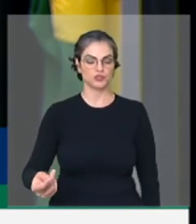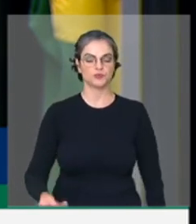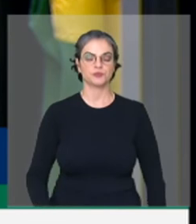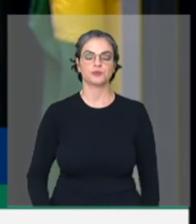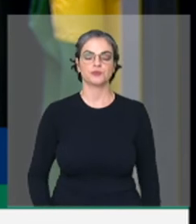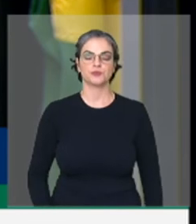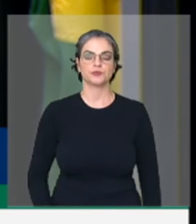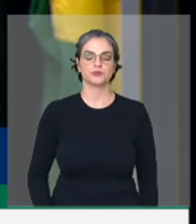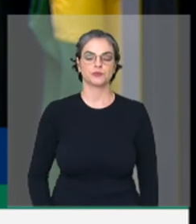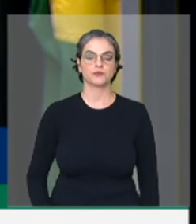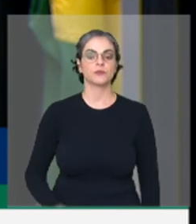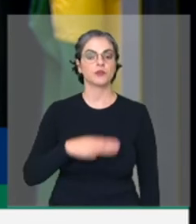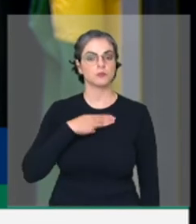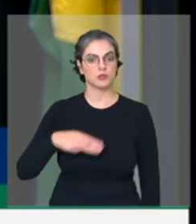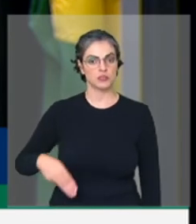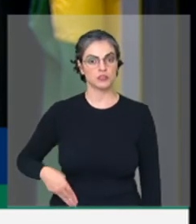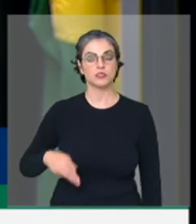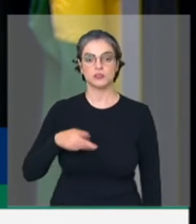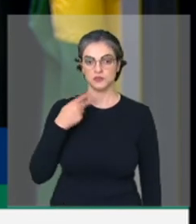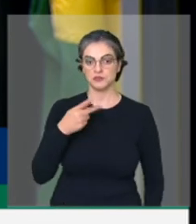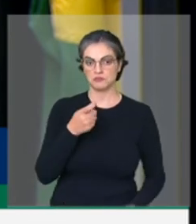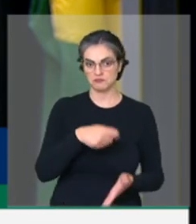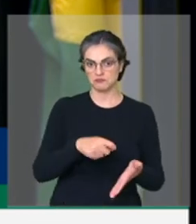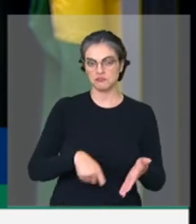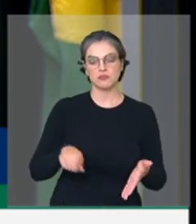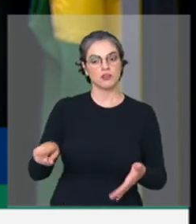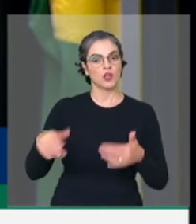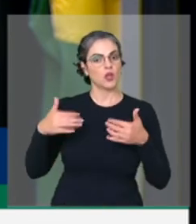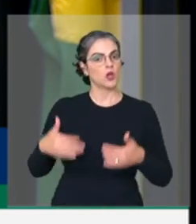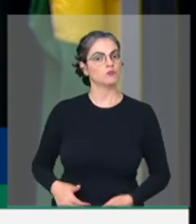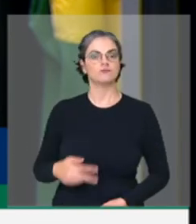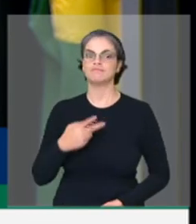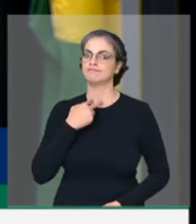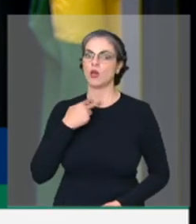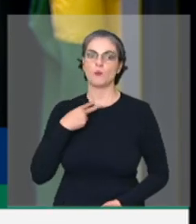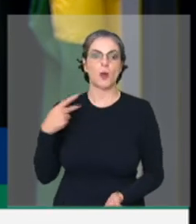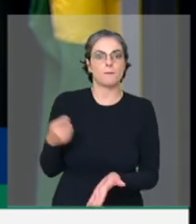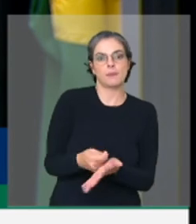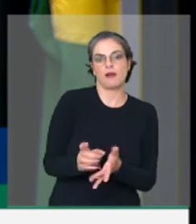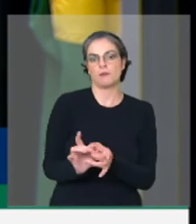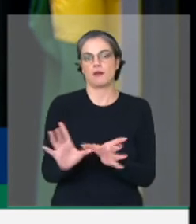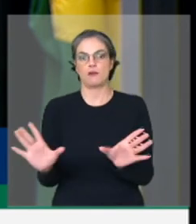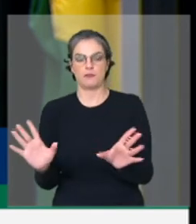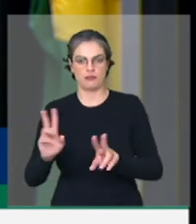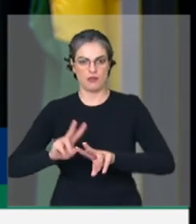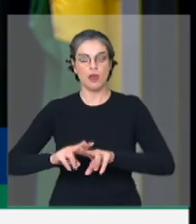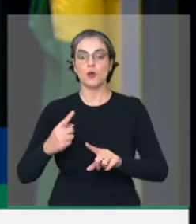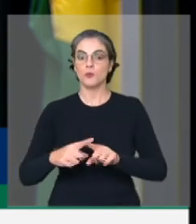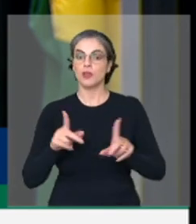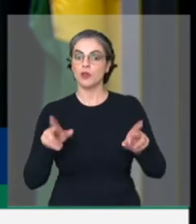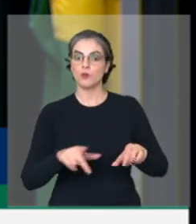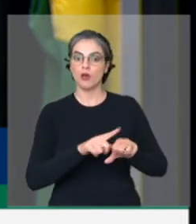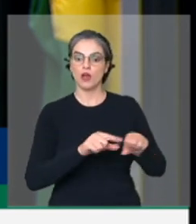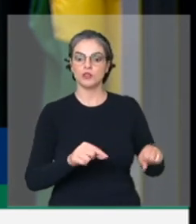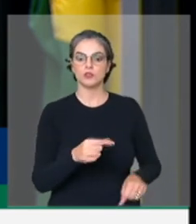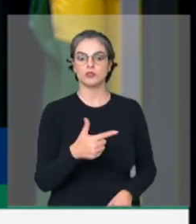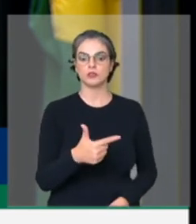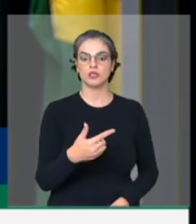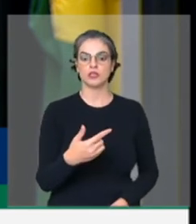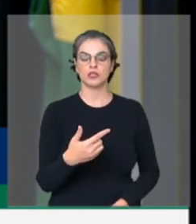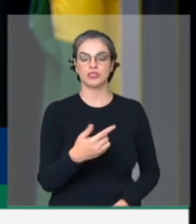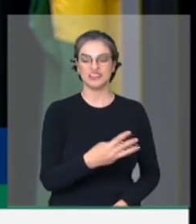ministro, a conduta é insuscetível de fiança, pois se enquadra no que foi previsto no artigo